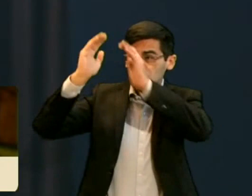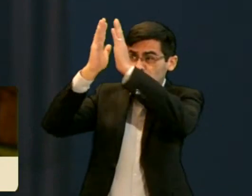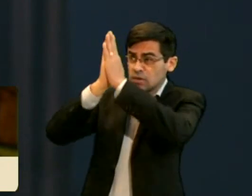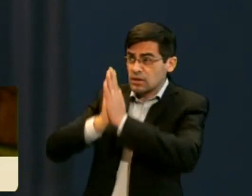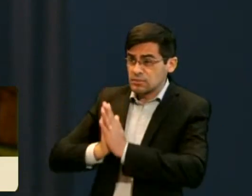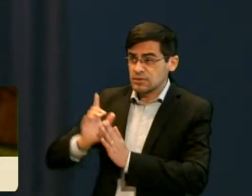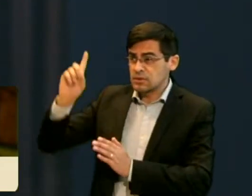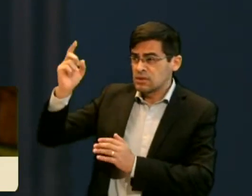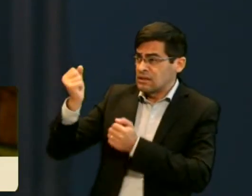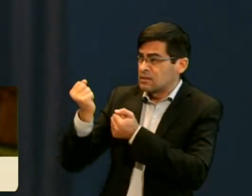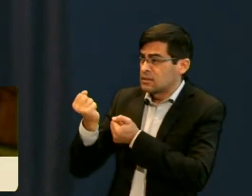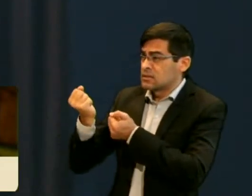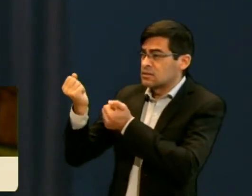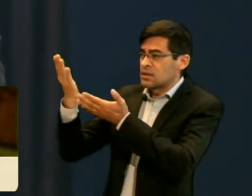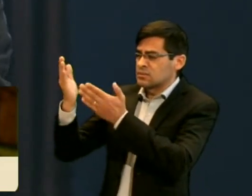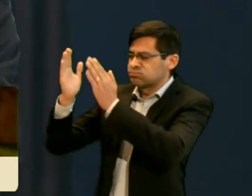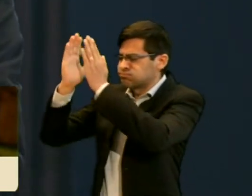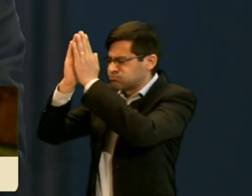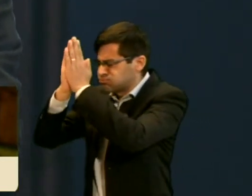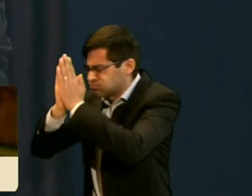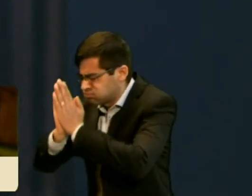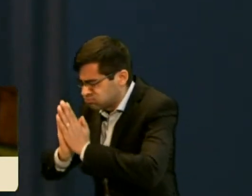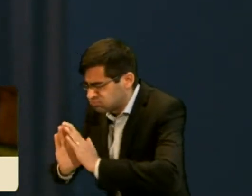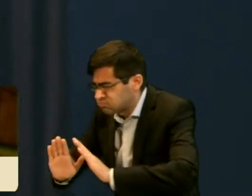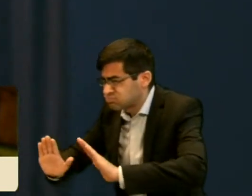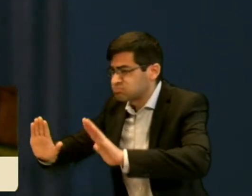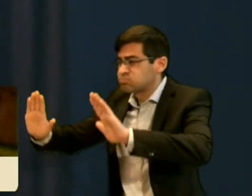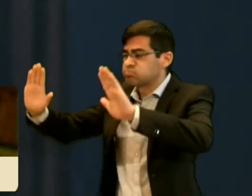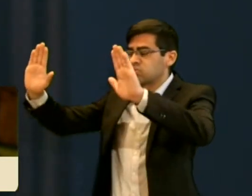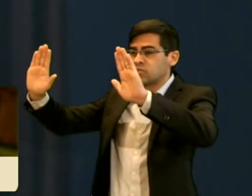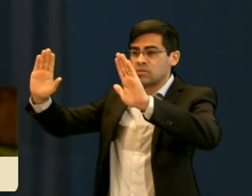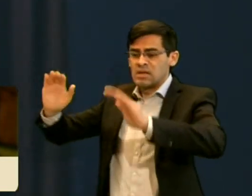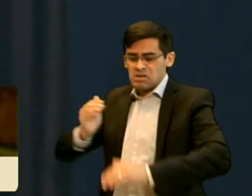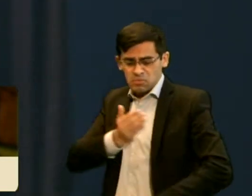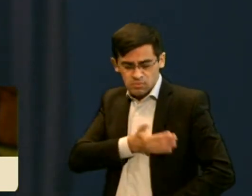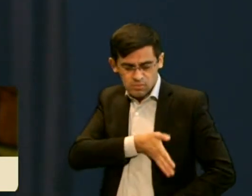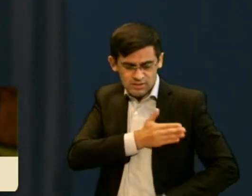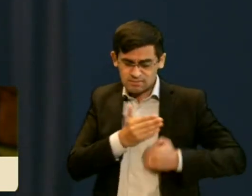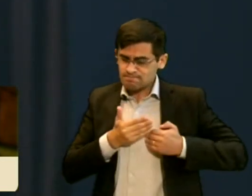estamos entregando a nossa devoção ao Senhor, e isso é sincero,